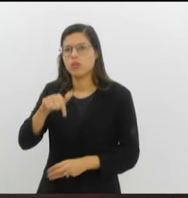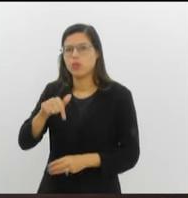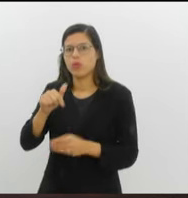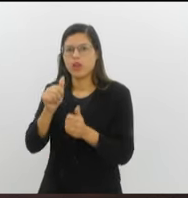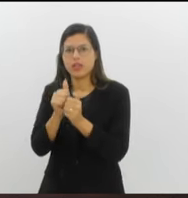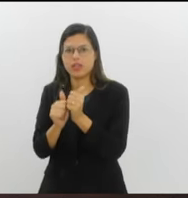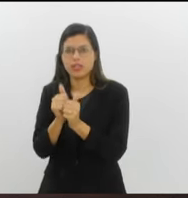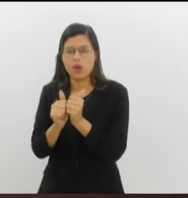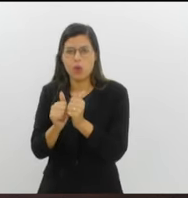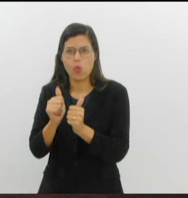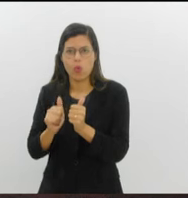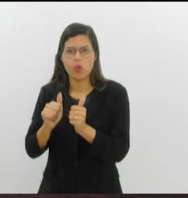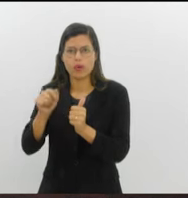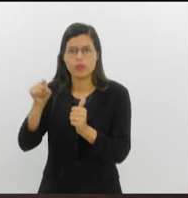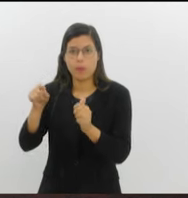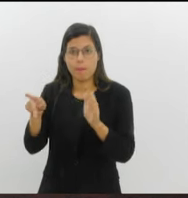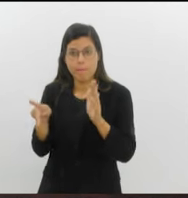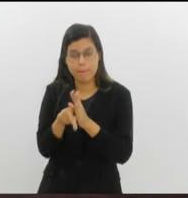são permitidos.